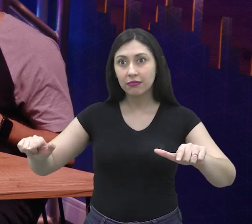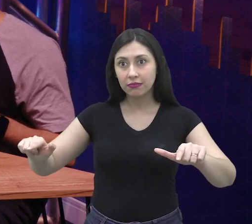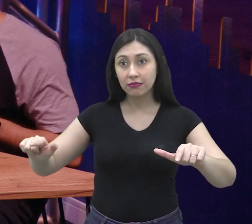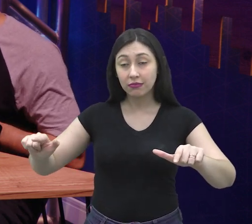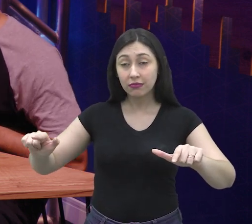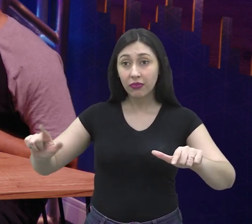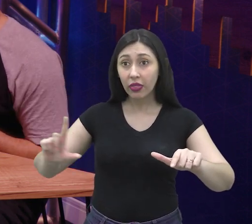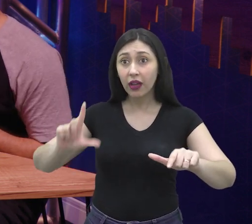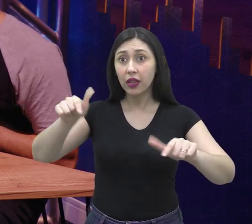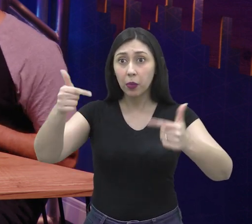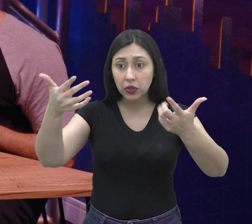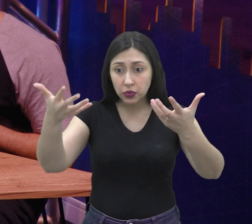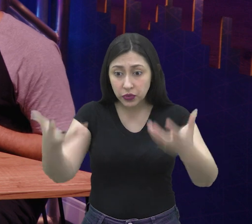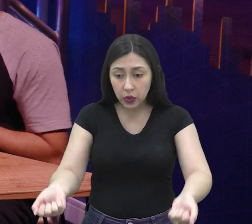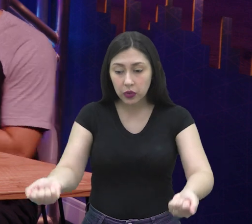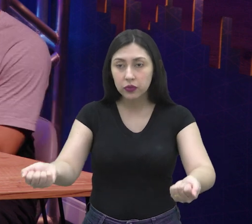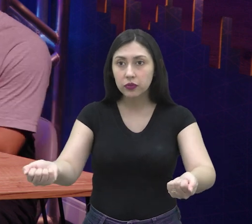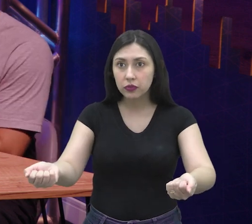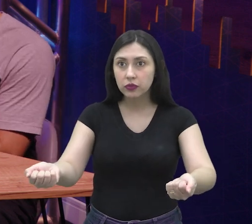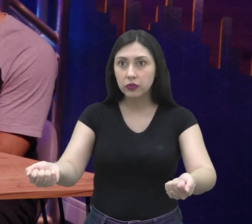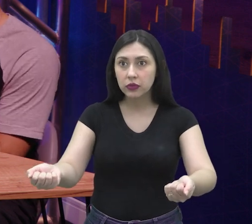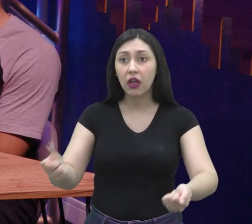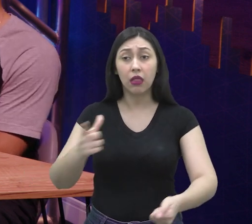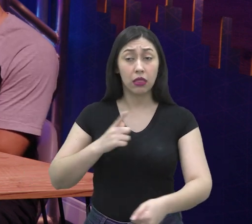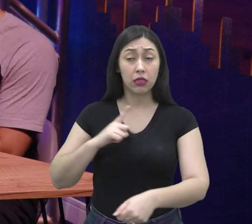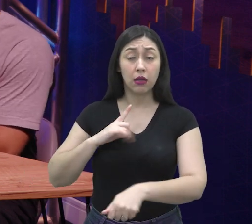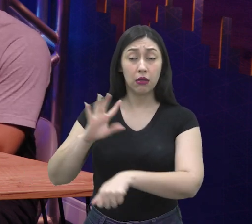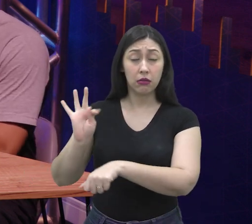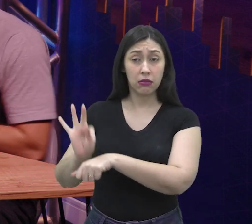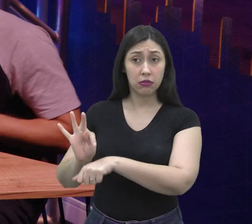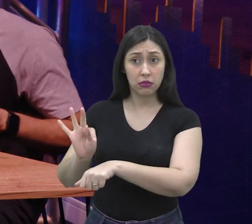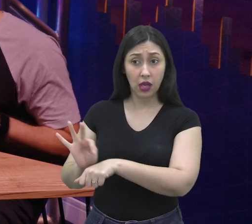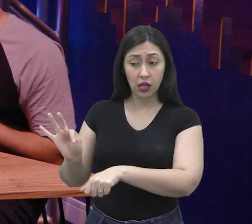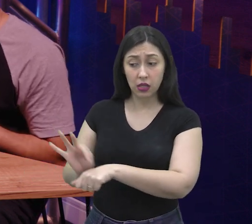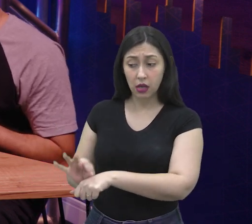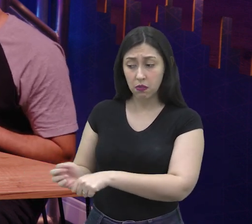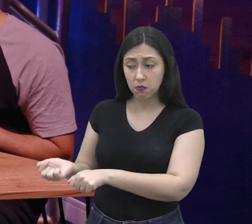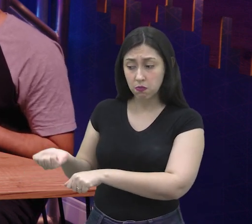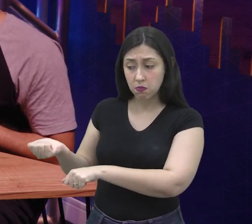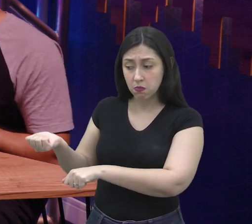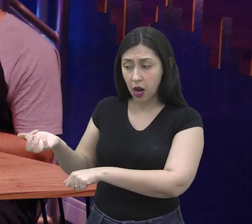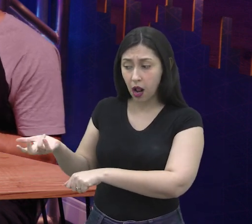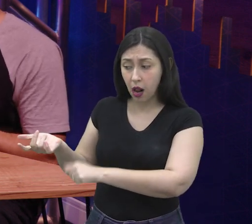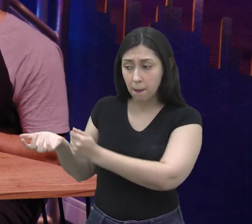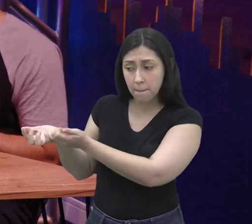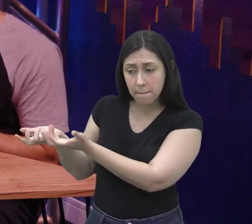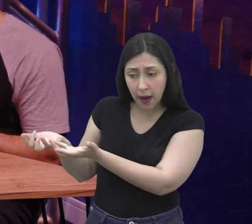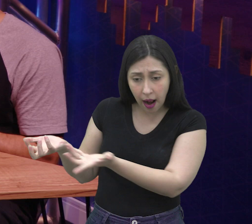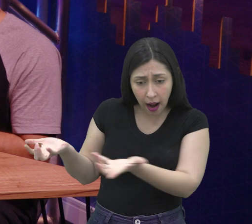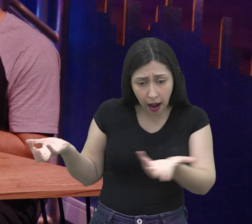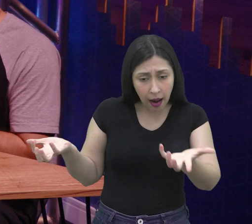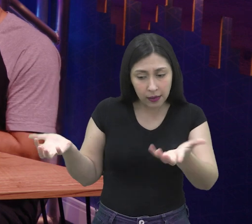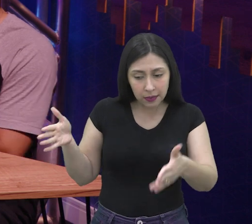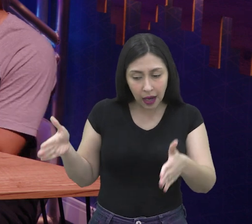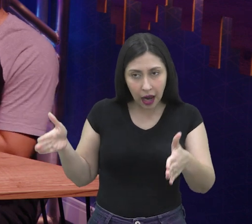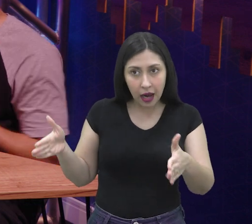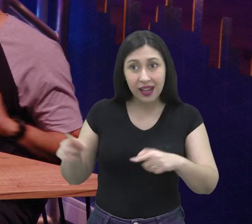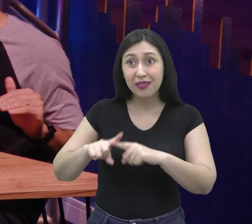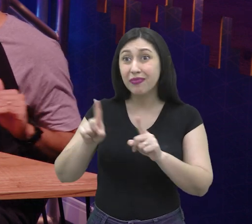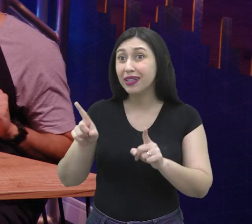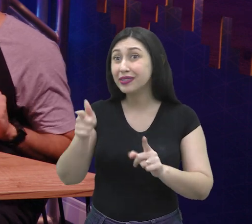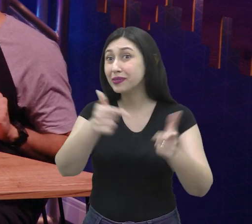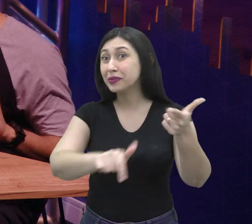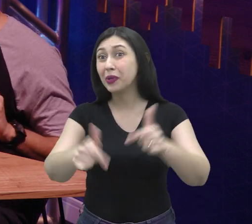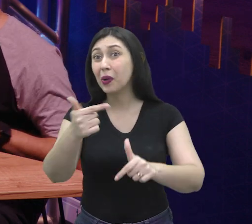hora aquilo apaga, né? Tem algumas técnicas para tipo queimar daqui até aqui, mas a maioria faz isso sem